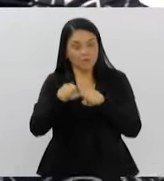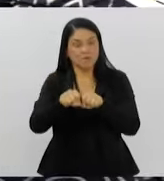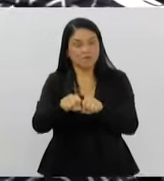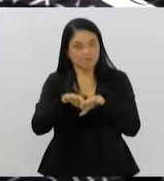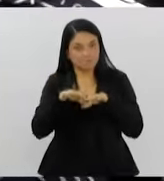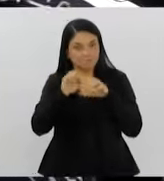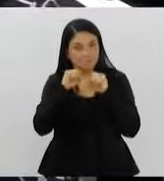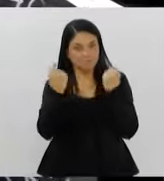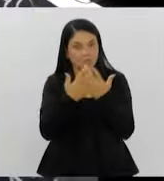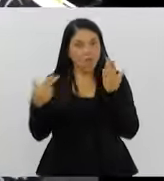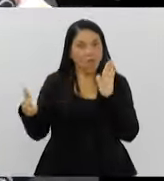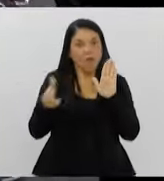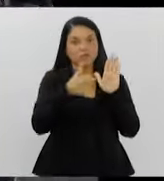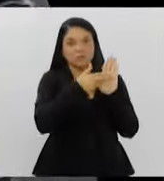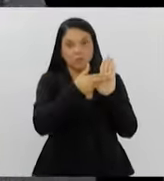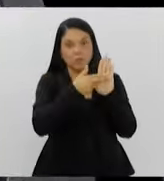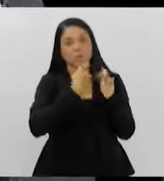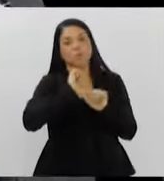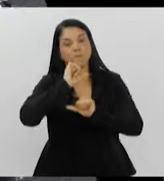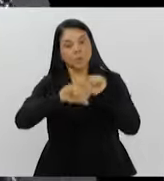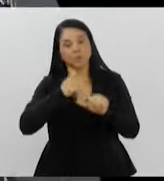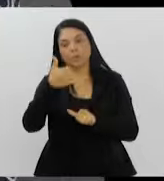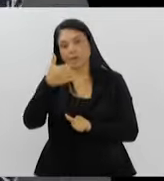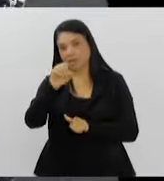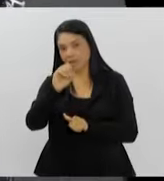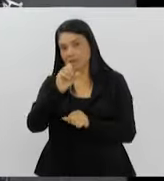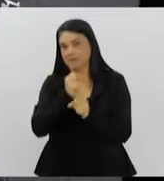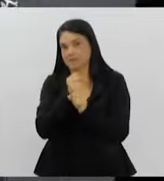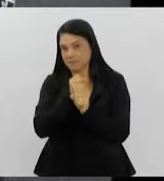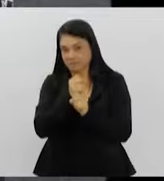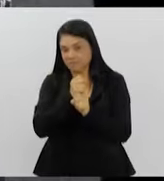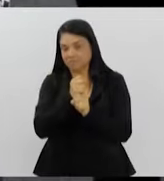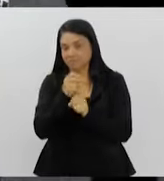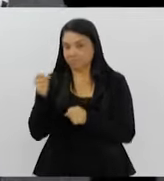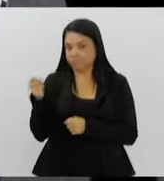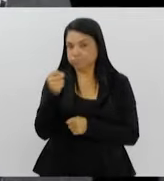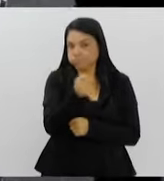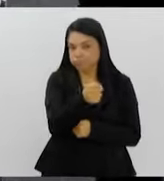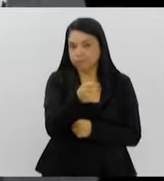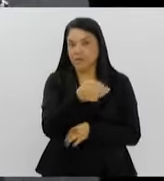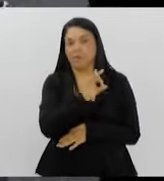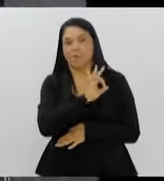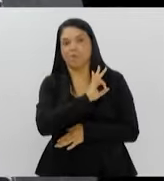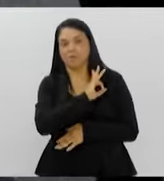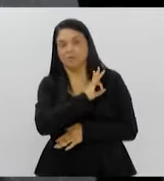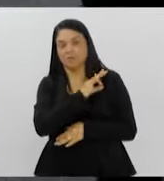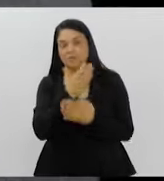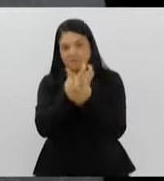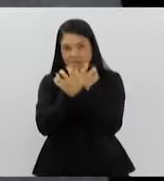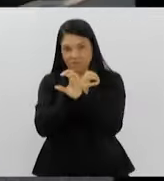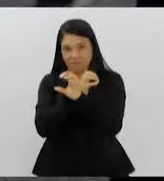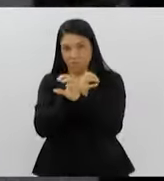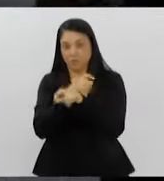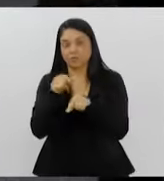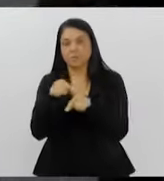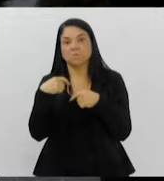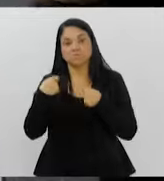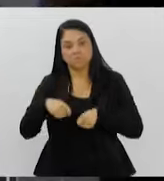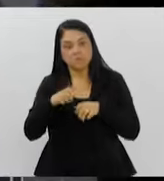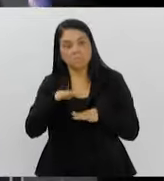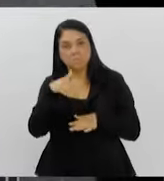ônus e mudou para botar alguém na Polícia Civil que ia melhorar o combate